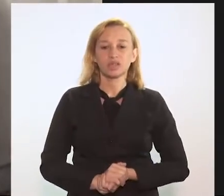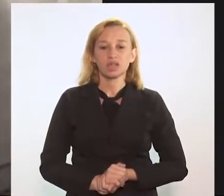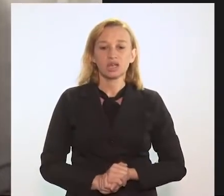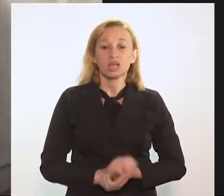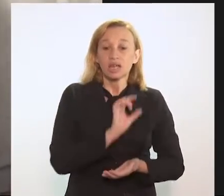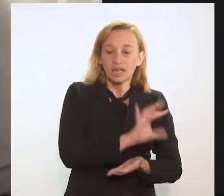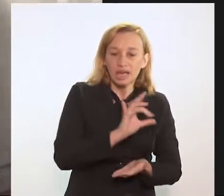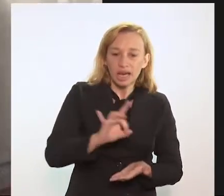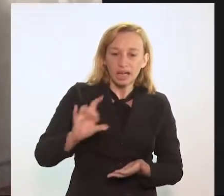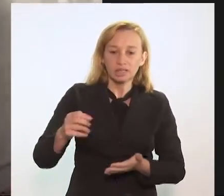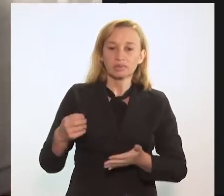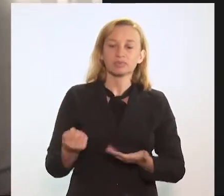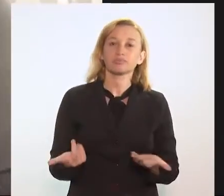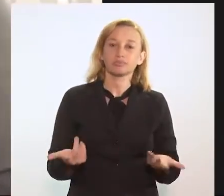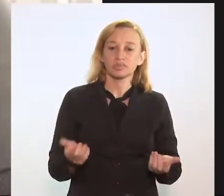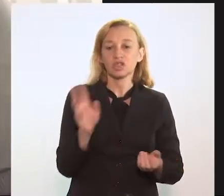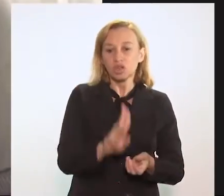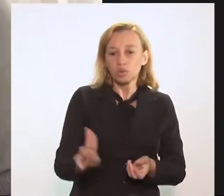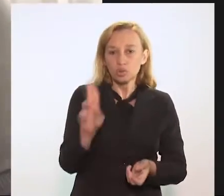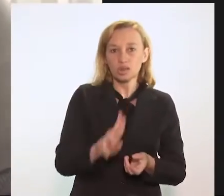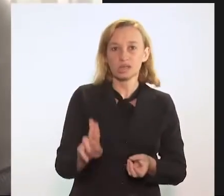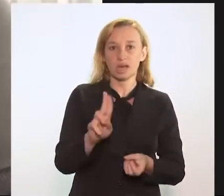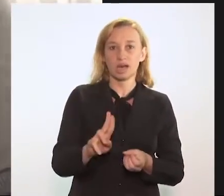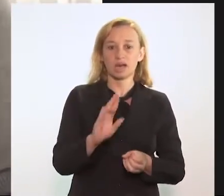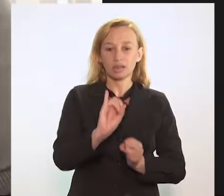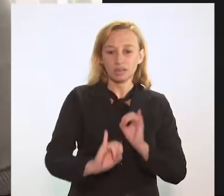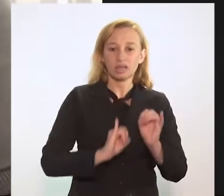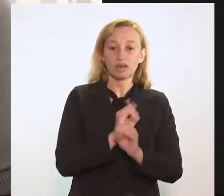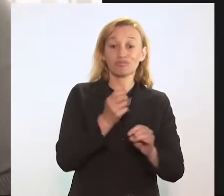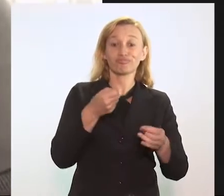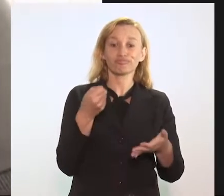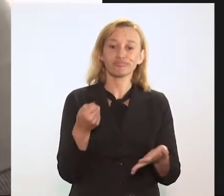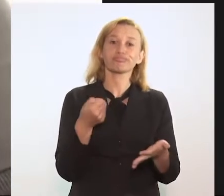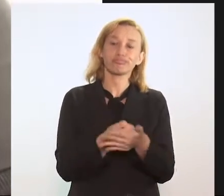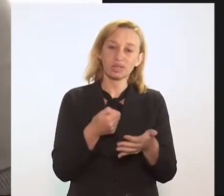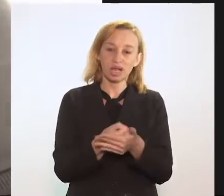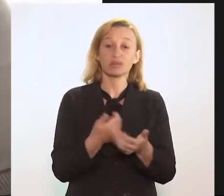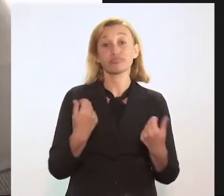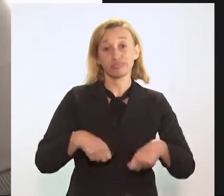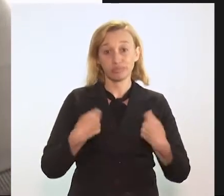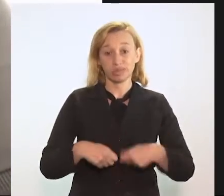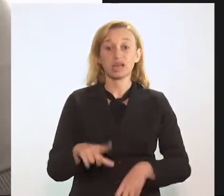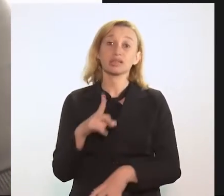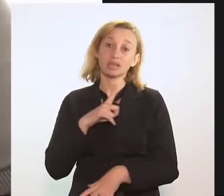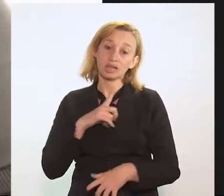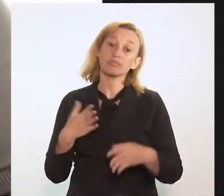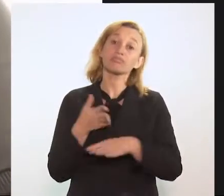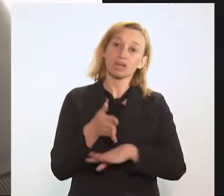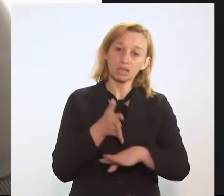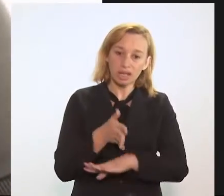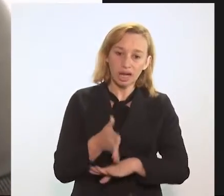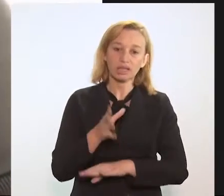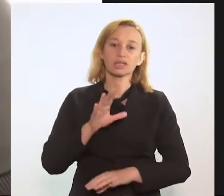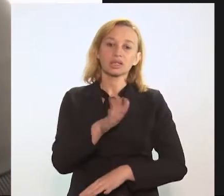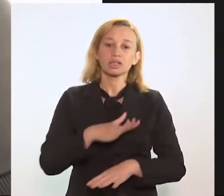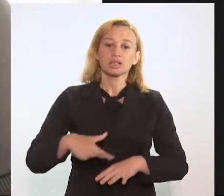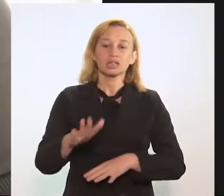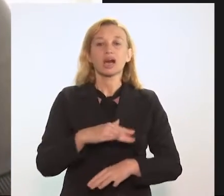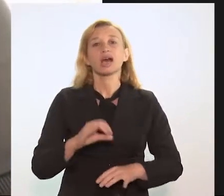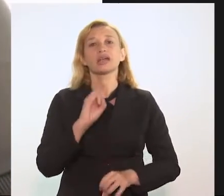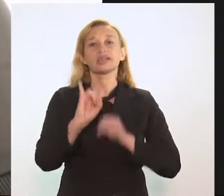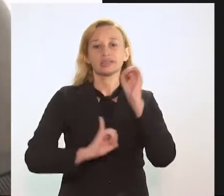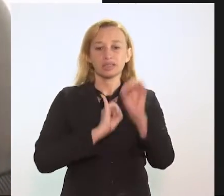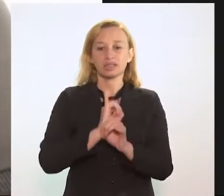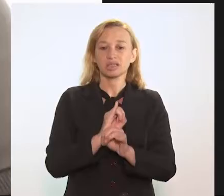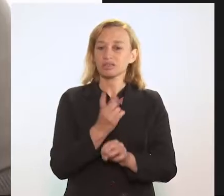que ficavam relutantes, né, em usar esse meio foram obrigados, por uma questão de necessidade, a entrar nesse